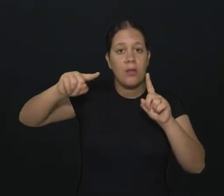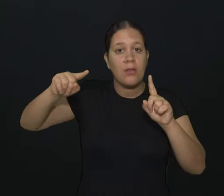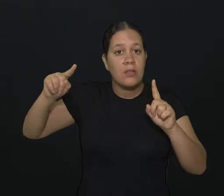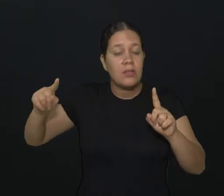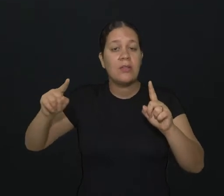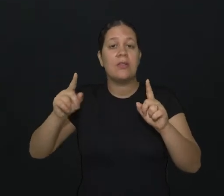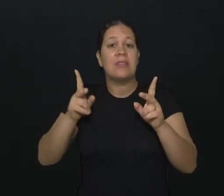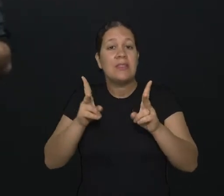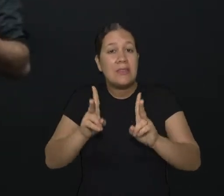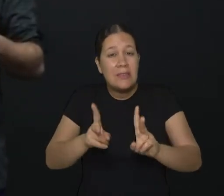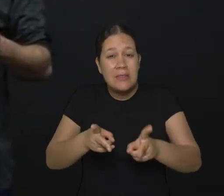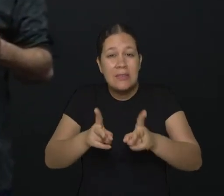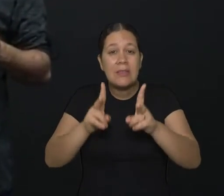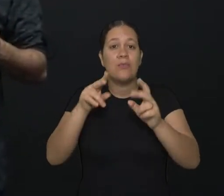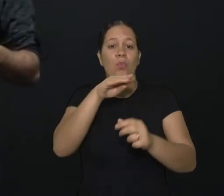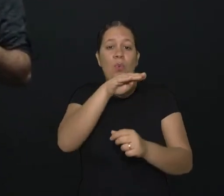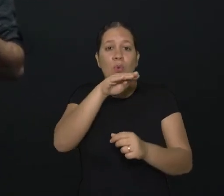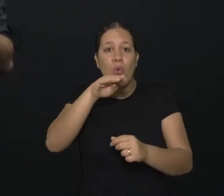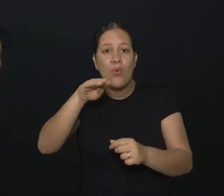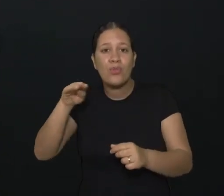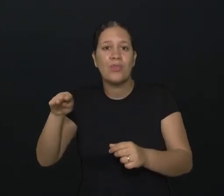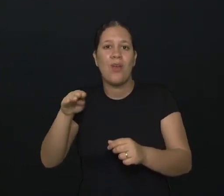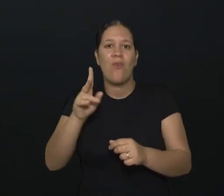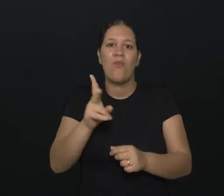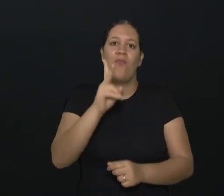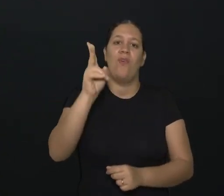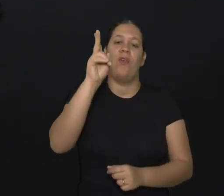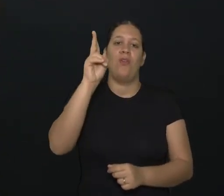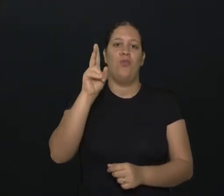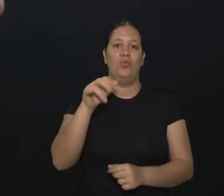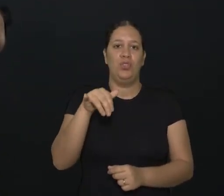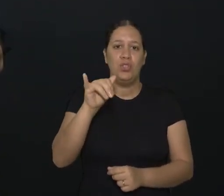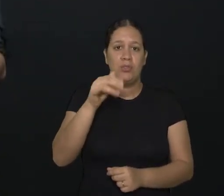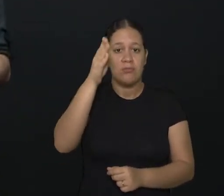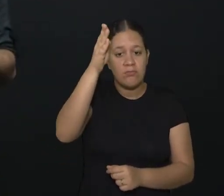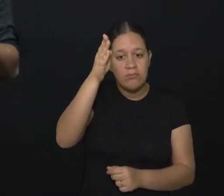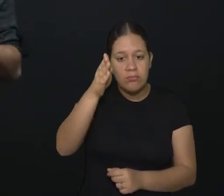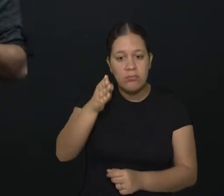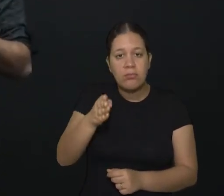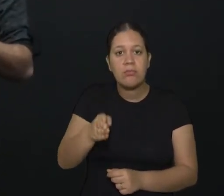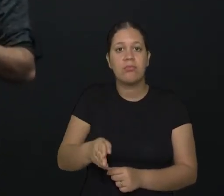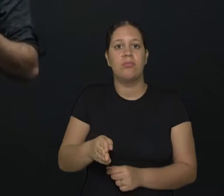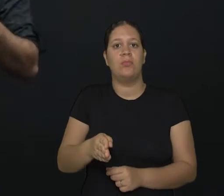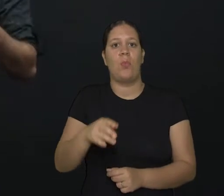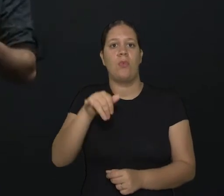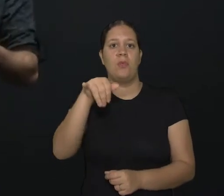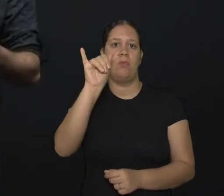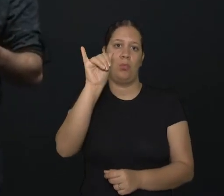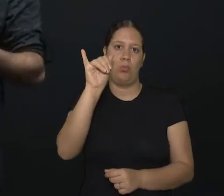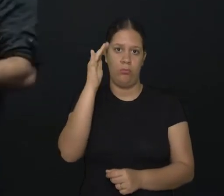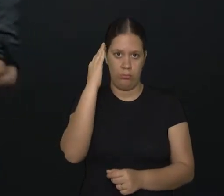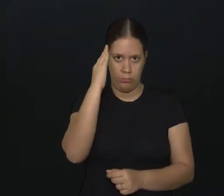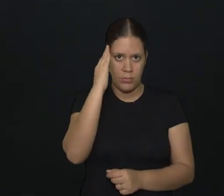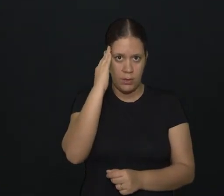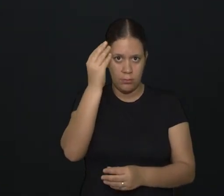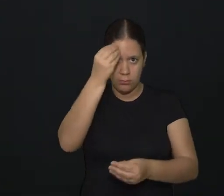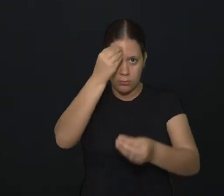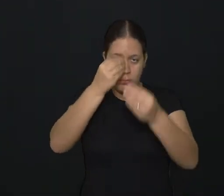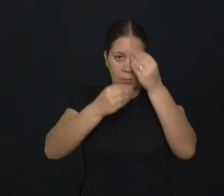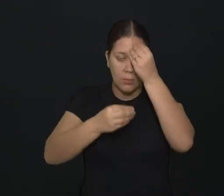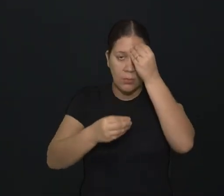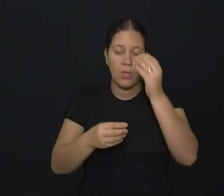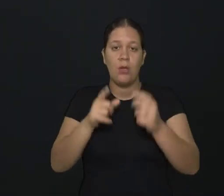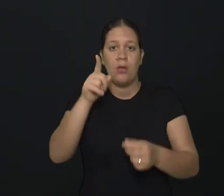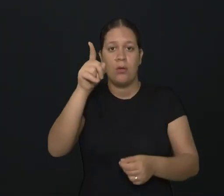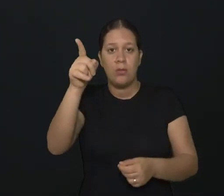reta horizontal sempre representa o valor de x e a reta vertical representa o valor do y.